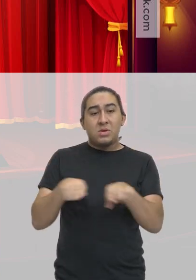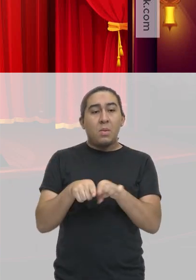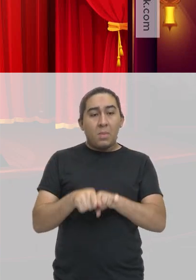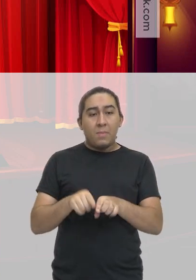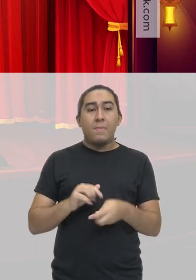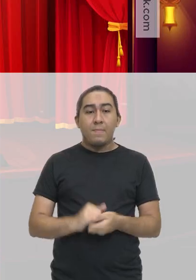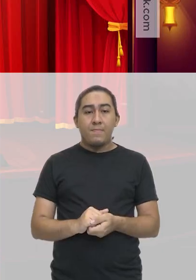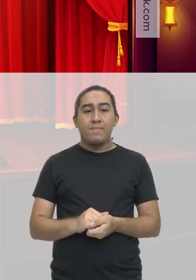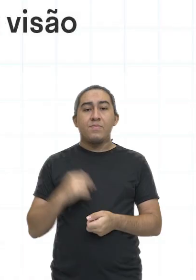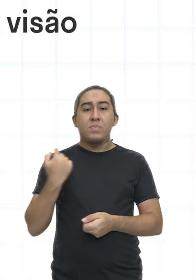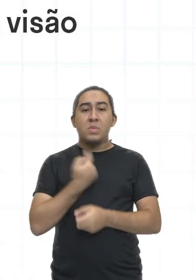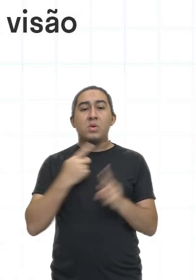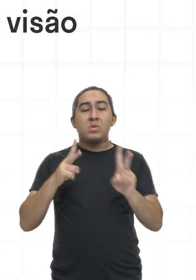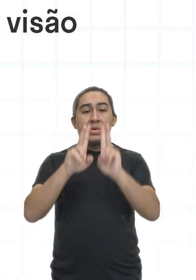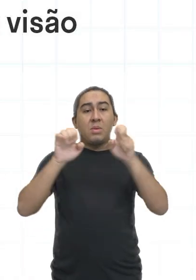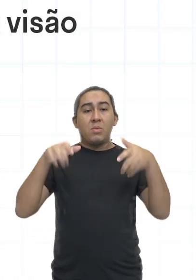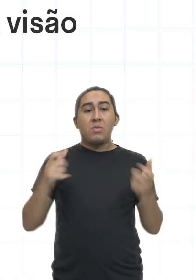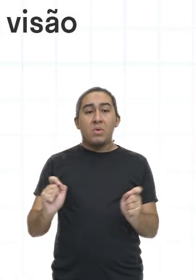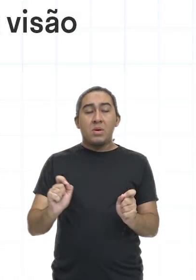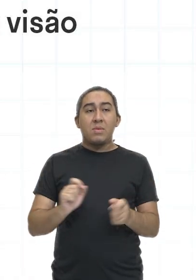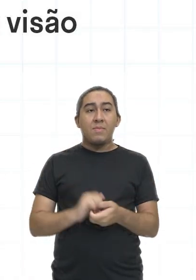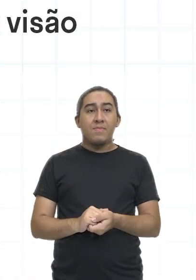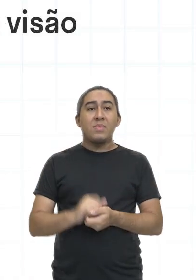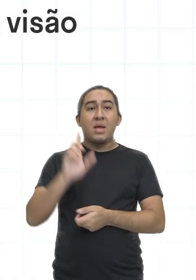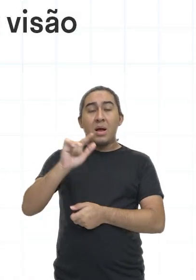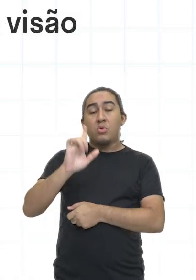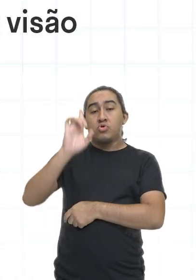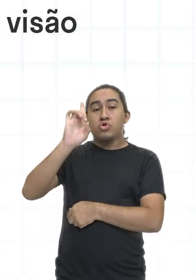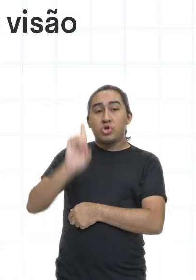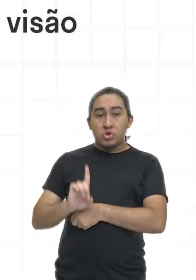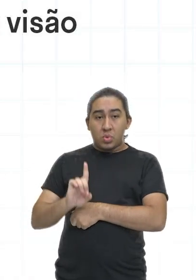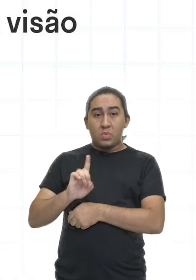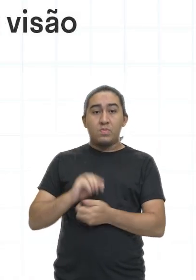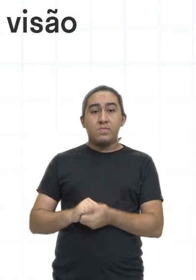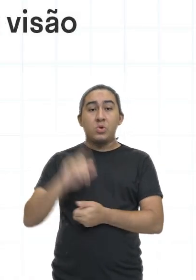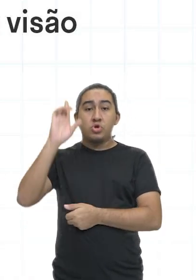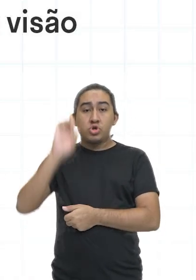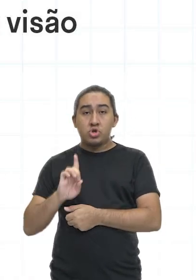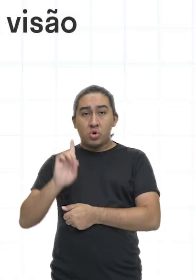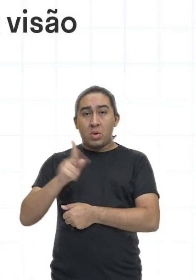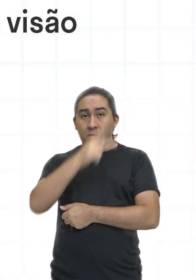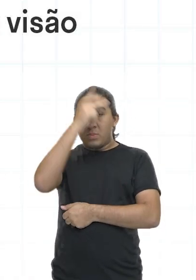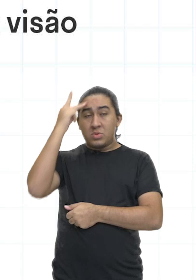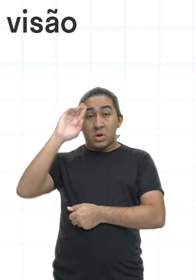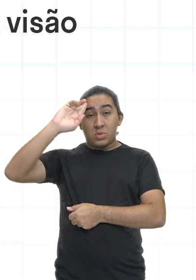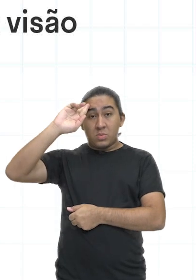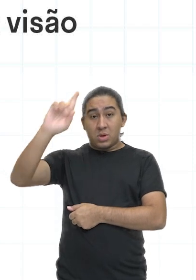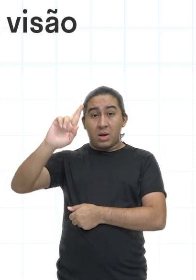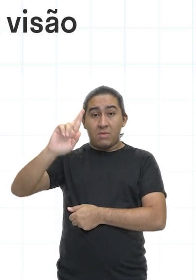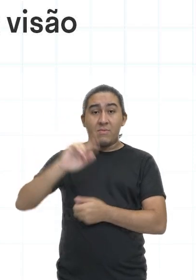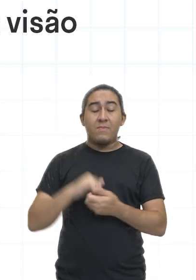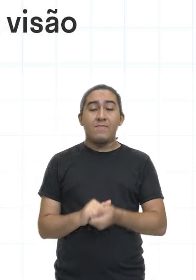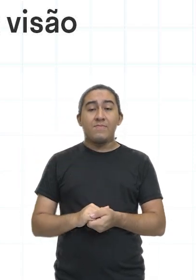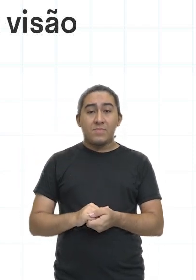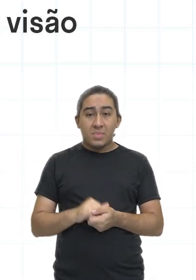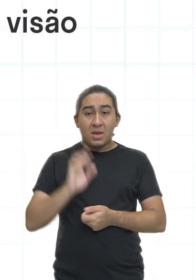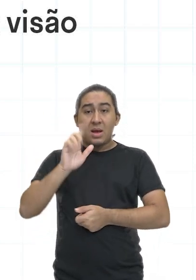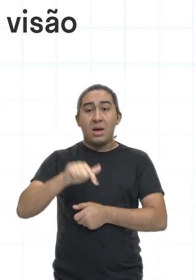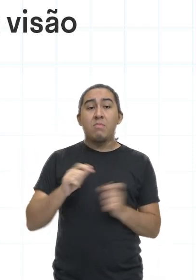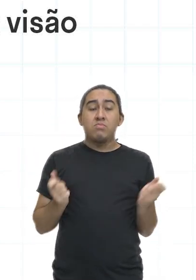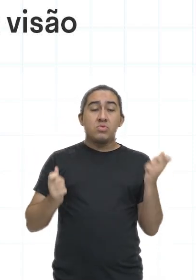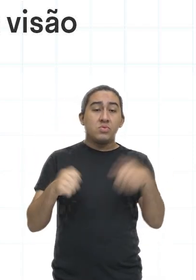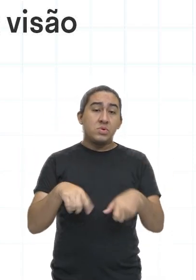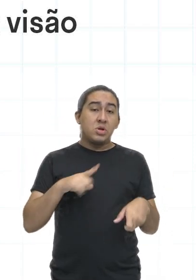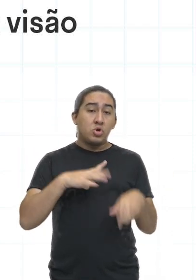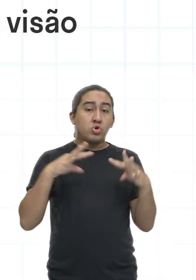não. Nós estamos falando do diretor. Então, o diretor de um espetáculo, né? O diretor é o responsável